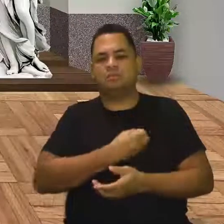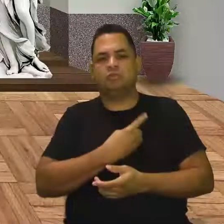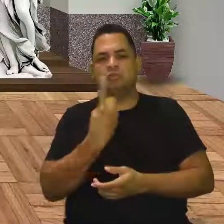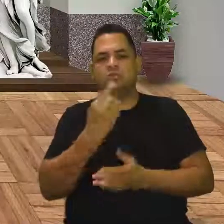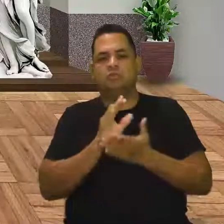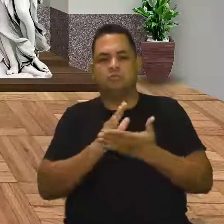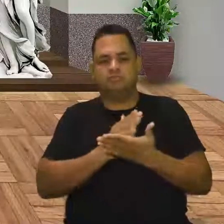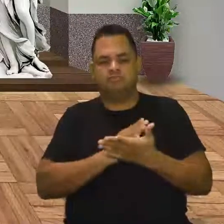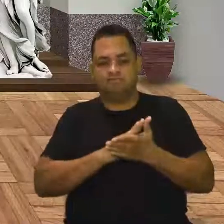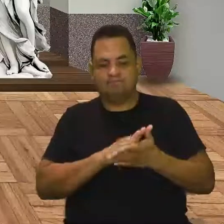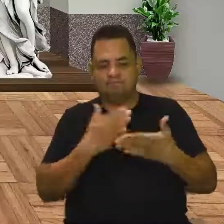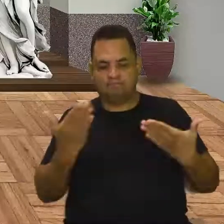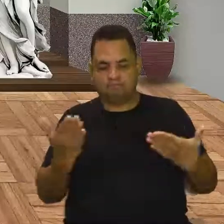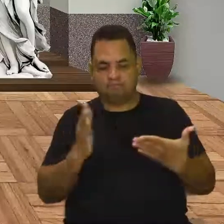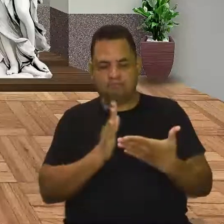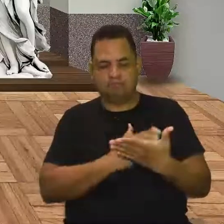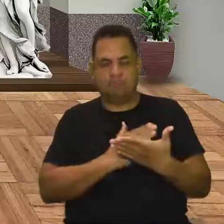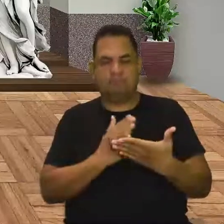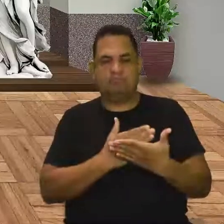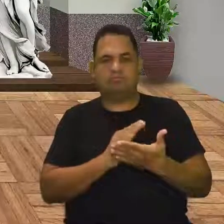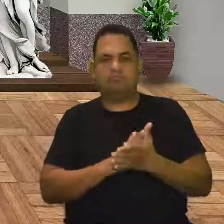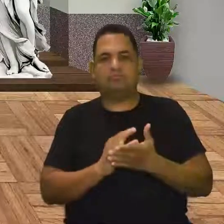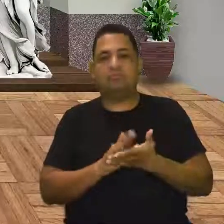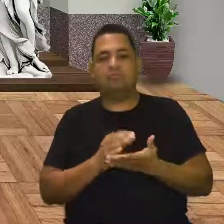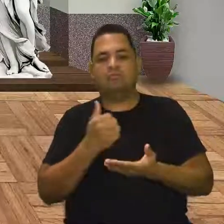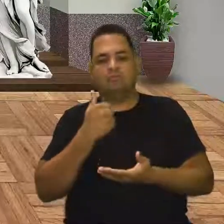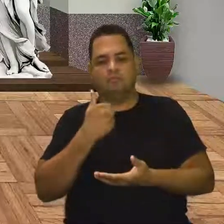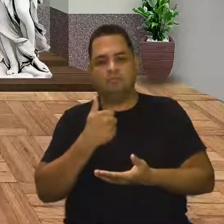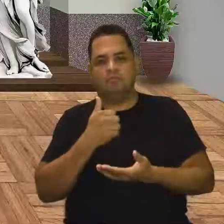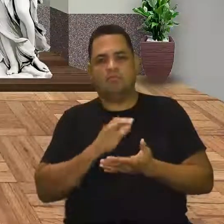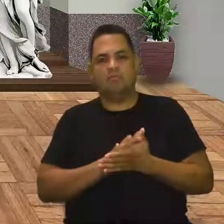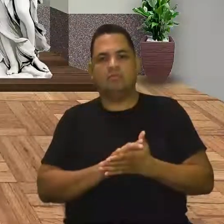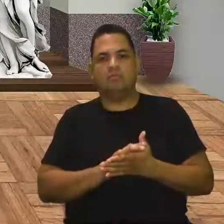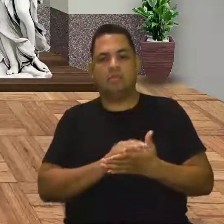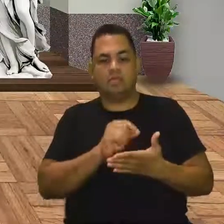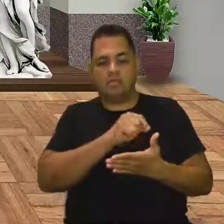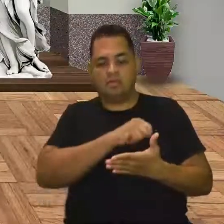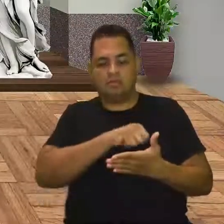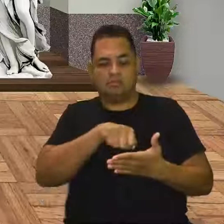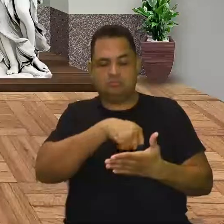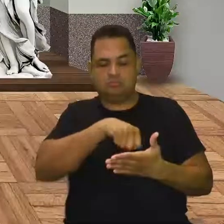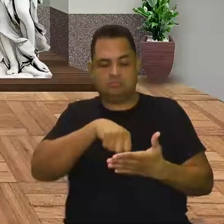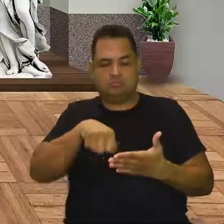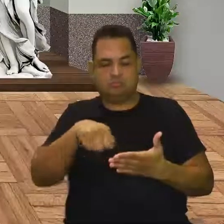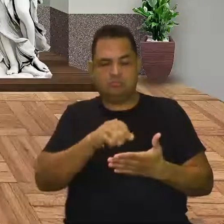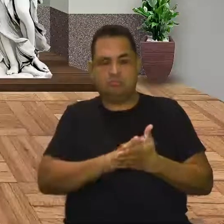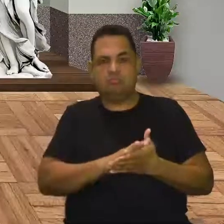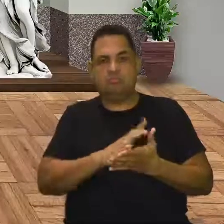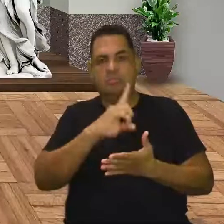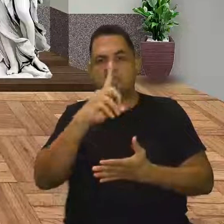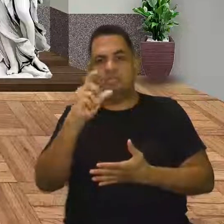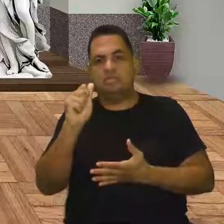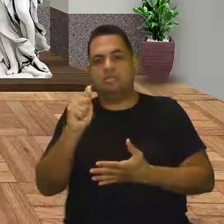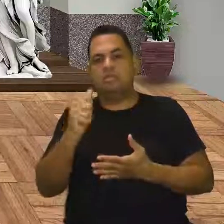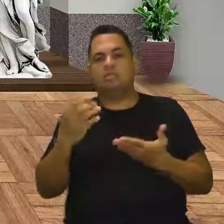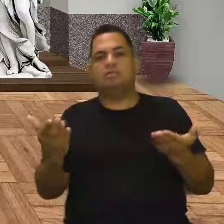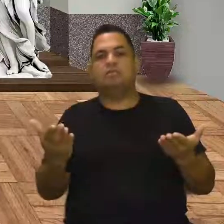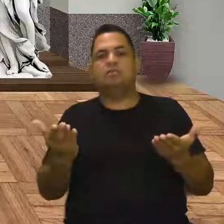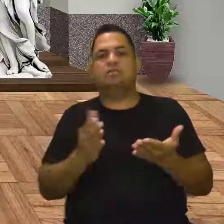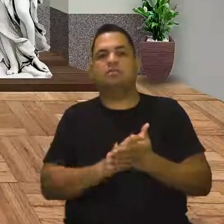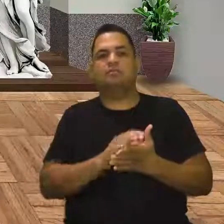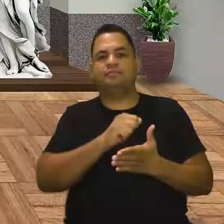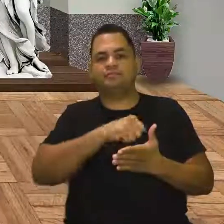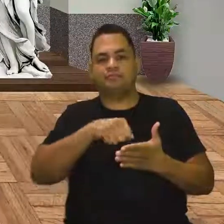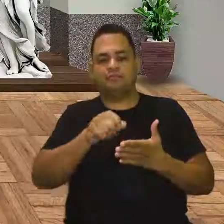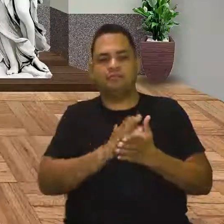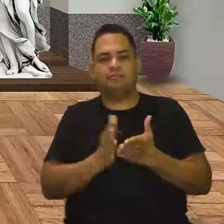caderno. Abriu? Beleza. Agora coloca aí a data lá em cima, naquela parte superior, lado direito.